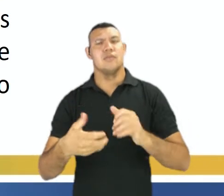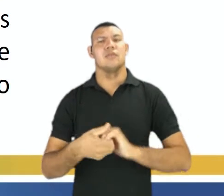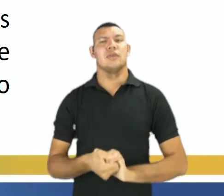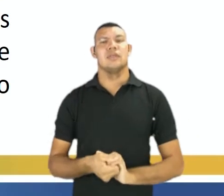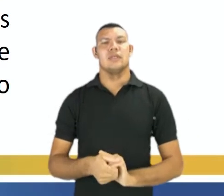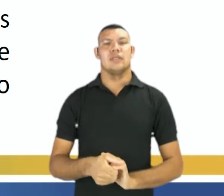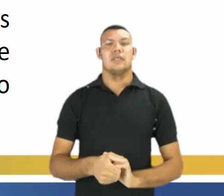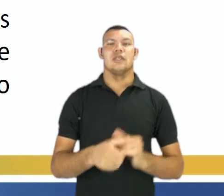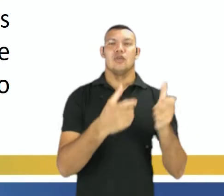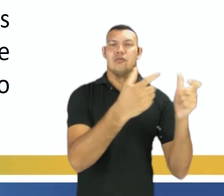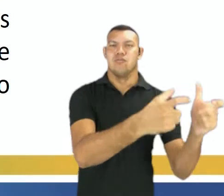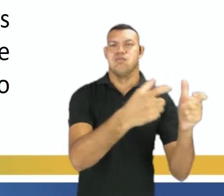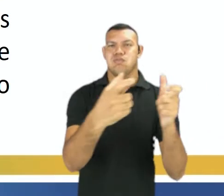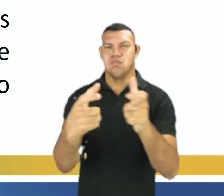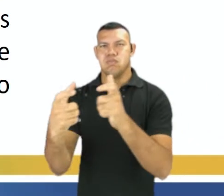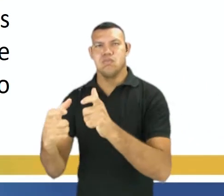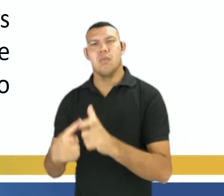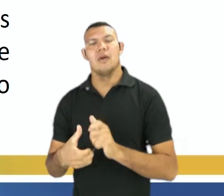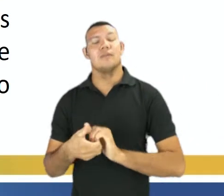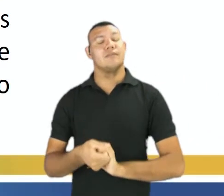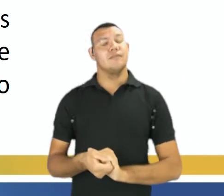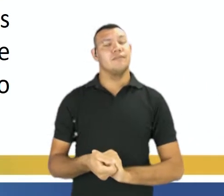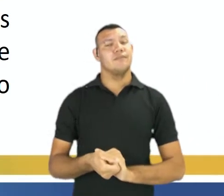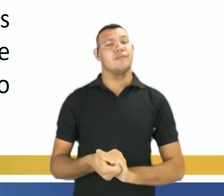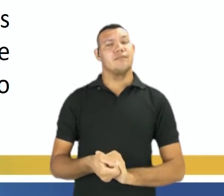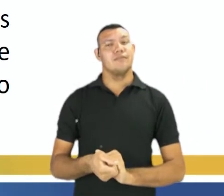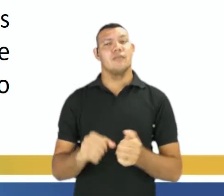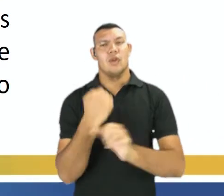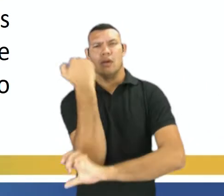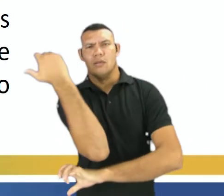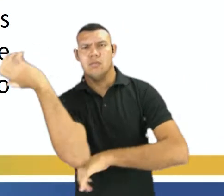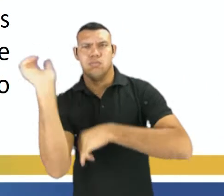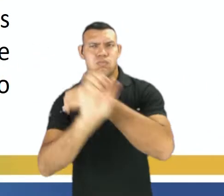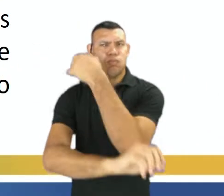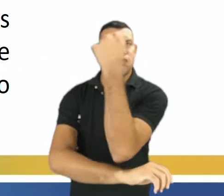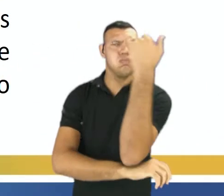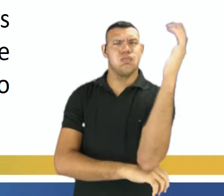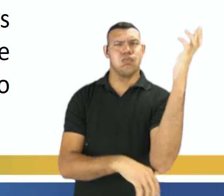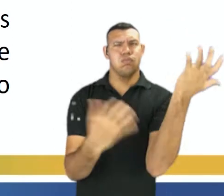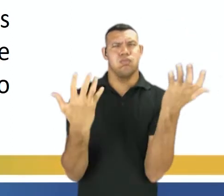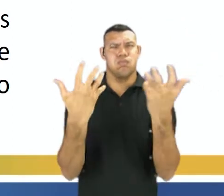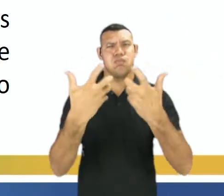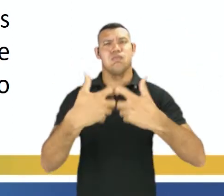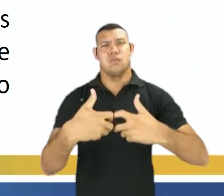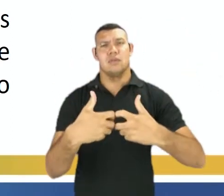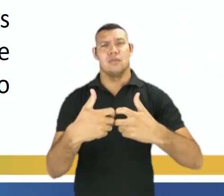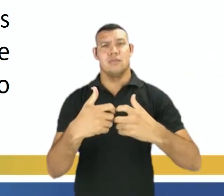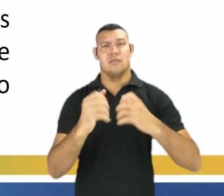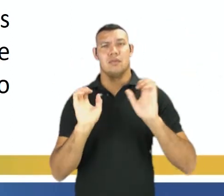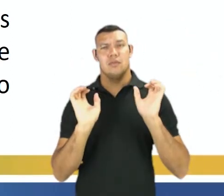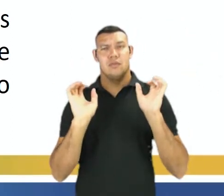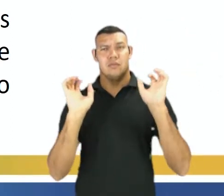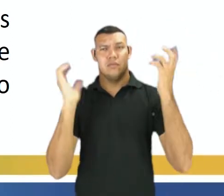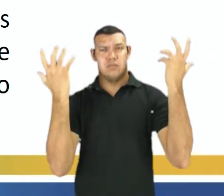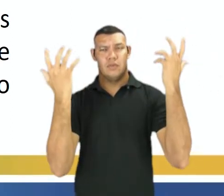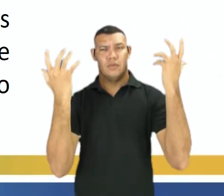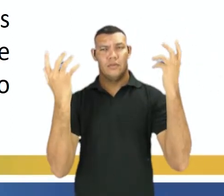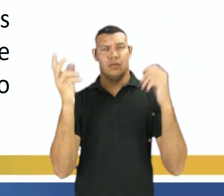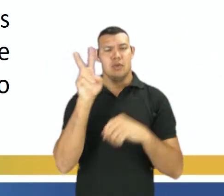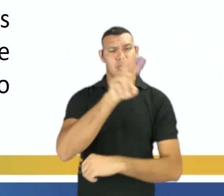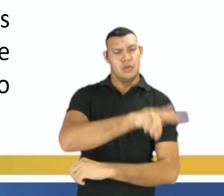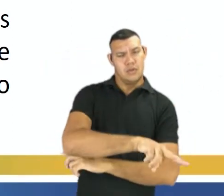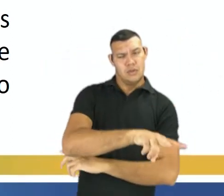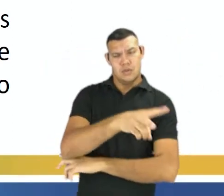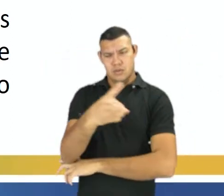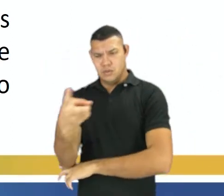lugar, assim também as vegetações também interferem na questão do clima. Ele é vice-versa, são